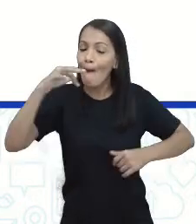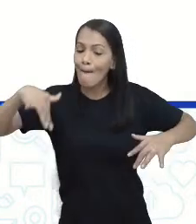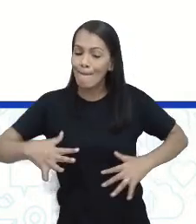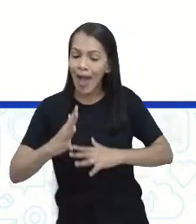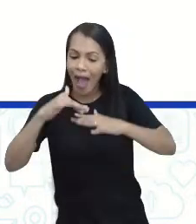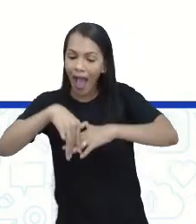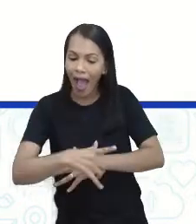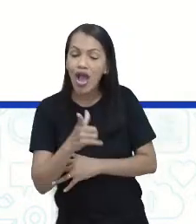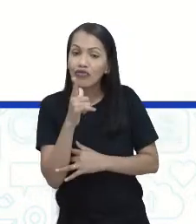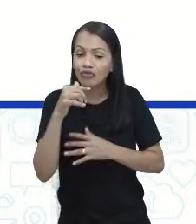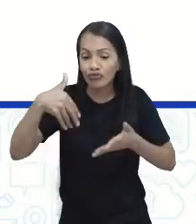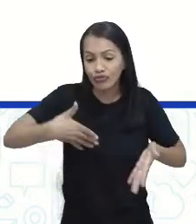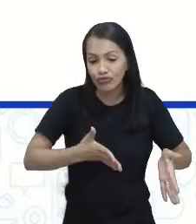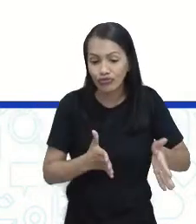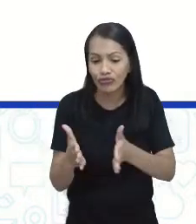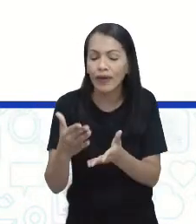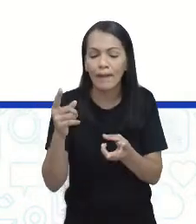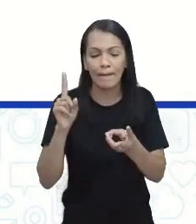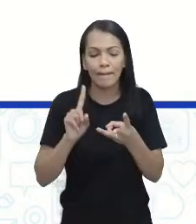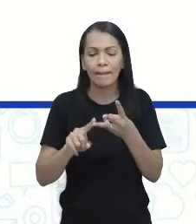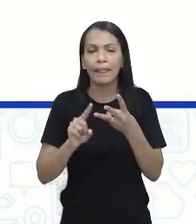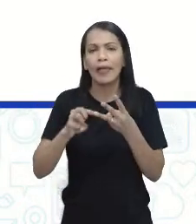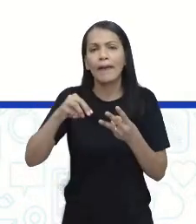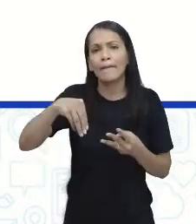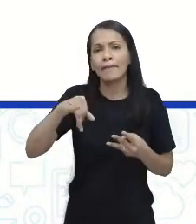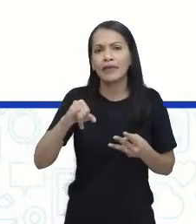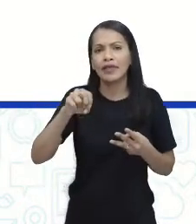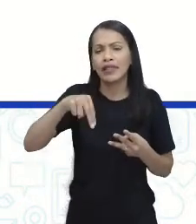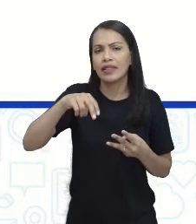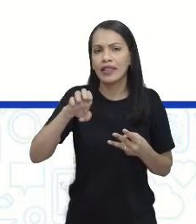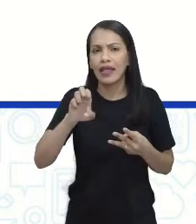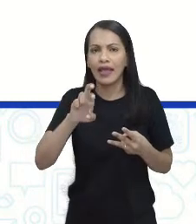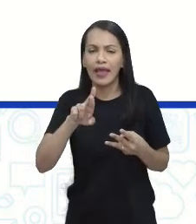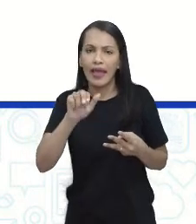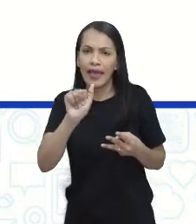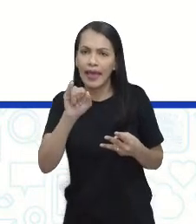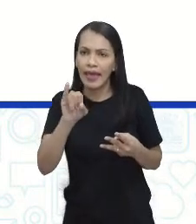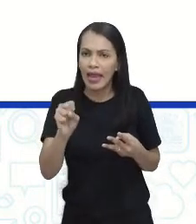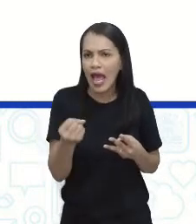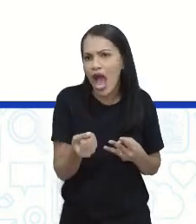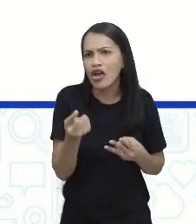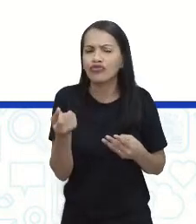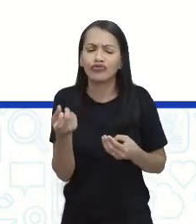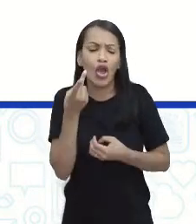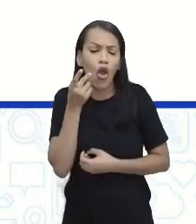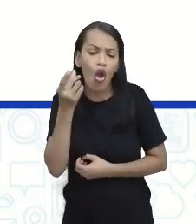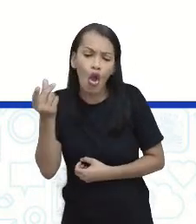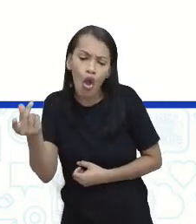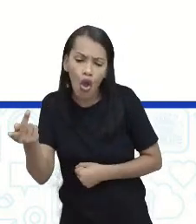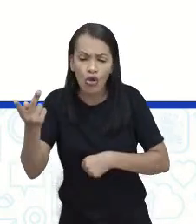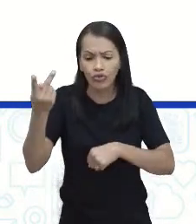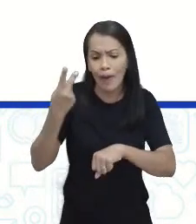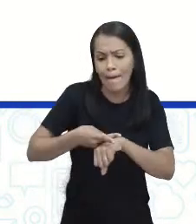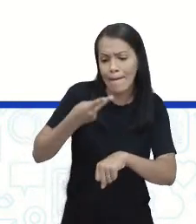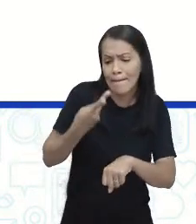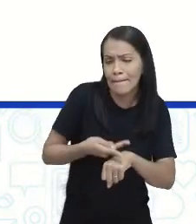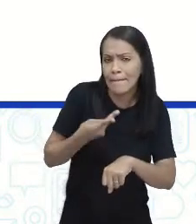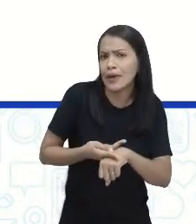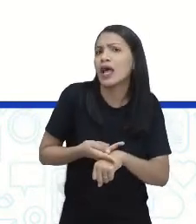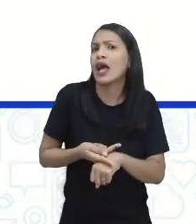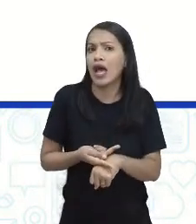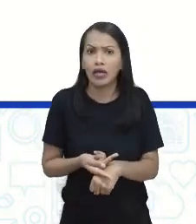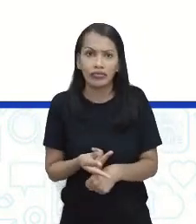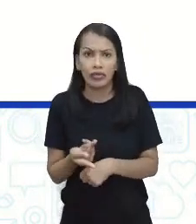oceanos. Recursos minerais, os minérios, né, de maneira geral, né? Ouro, prata, bronze,